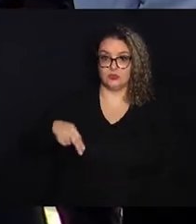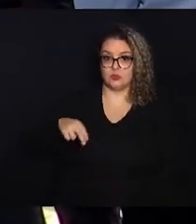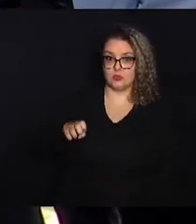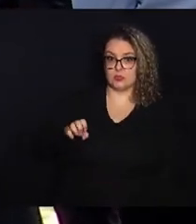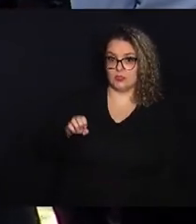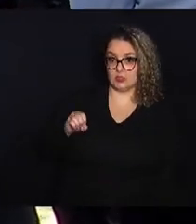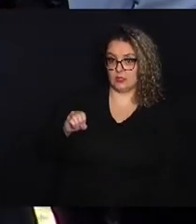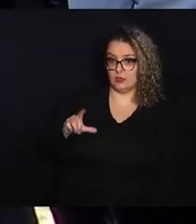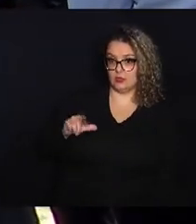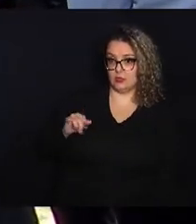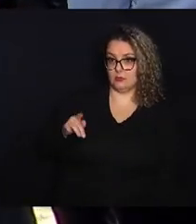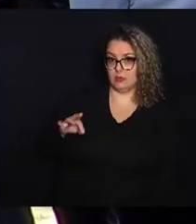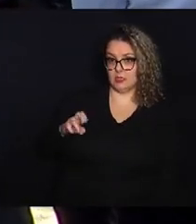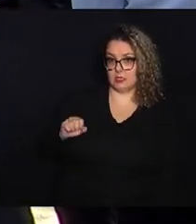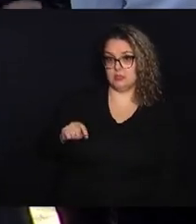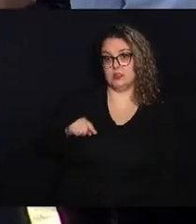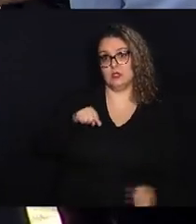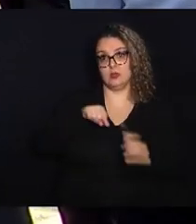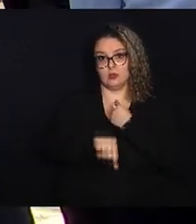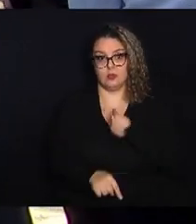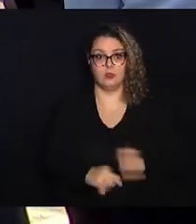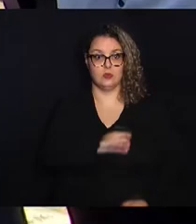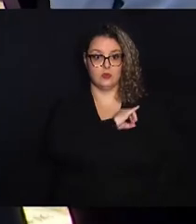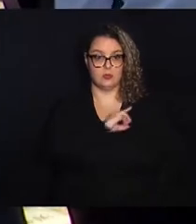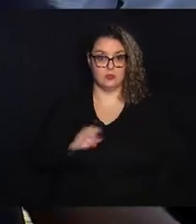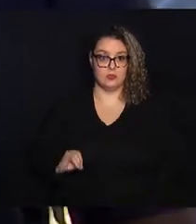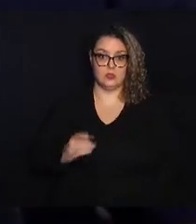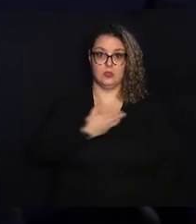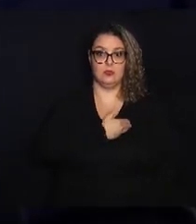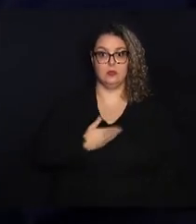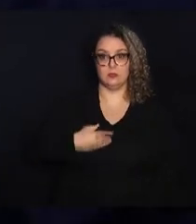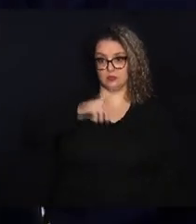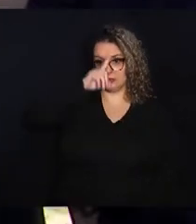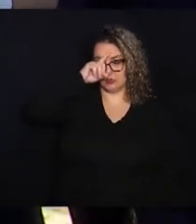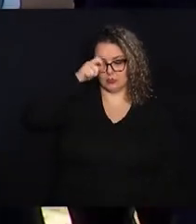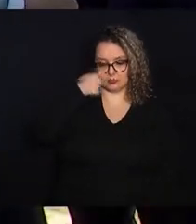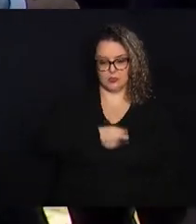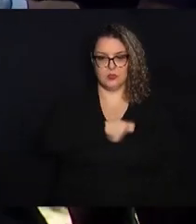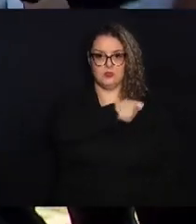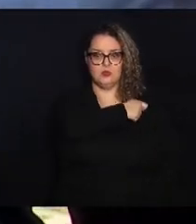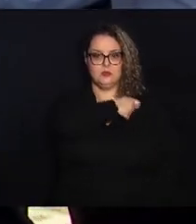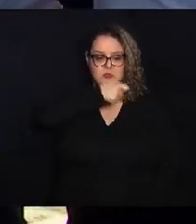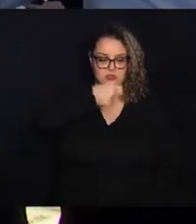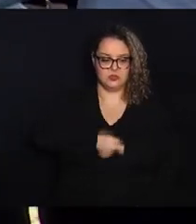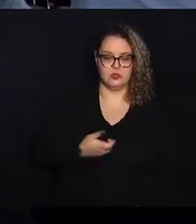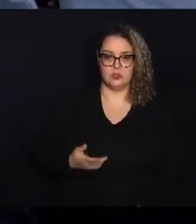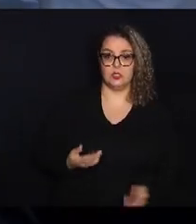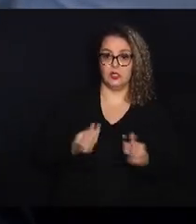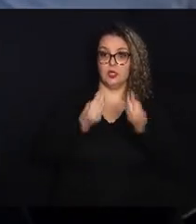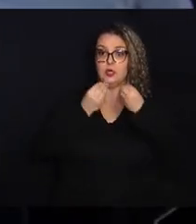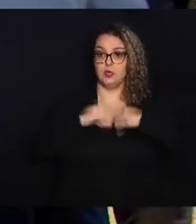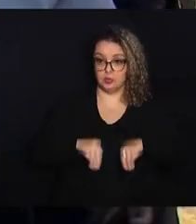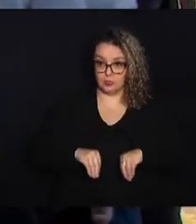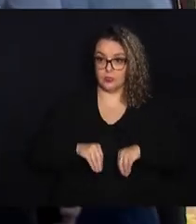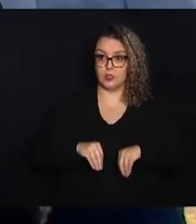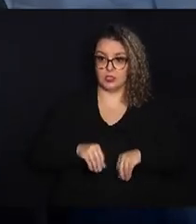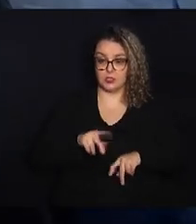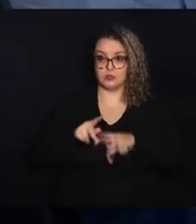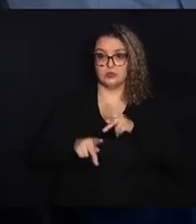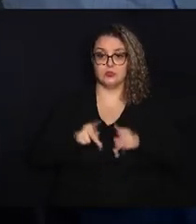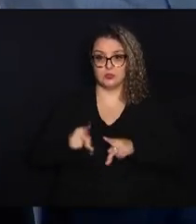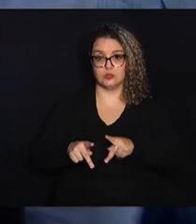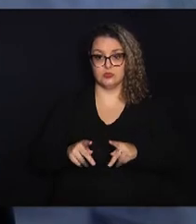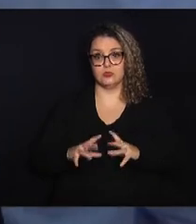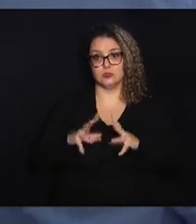opunham ao governo imperial naquela ocasião, autoritário, déspota, e que prejudicava a população de uma